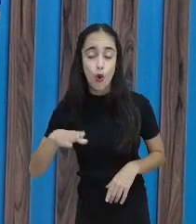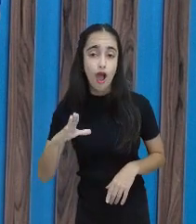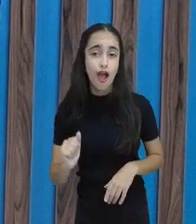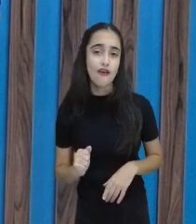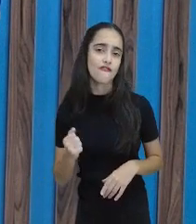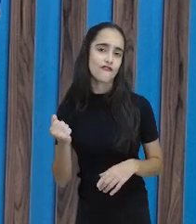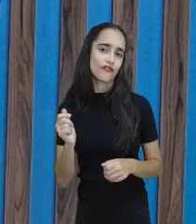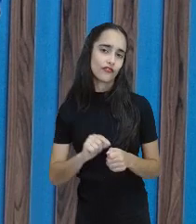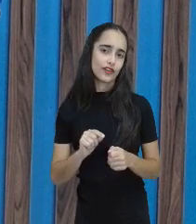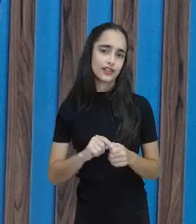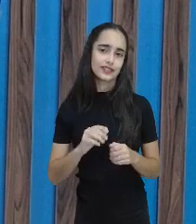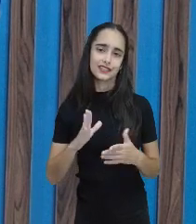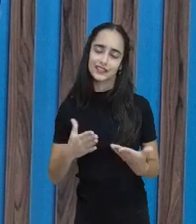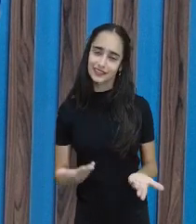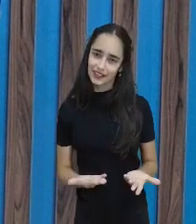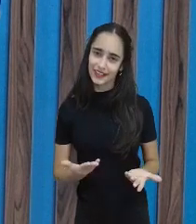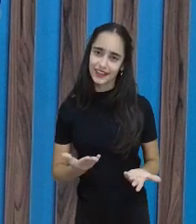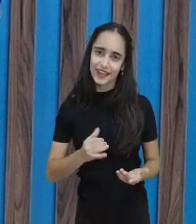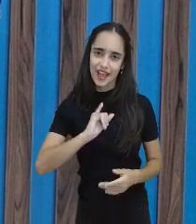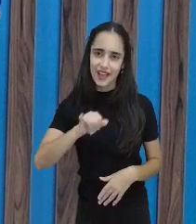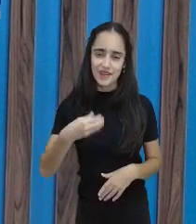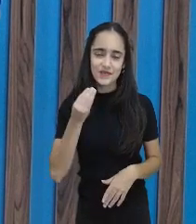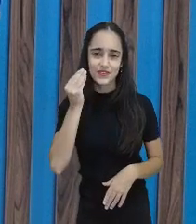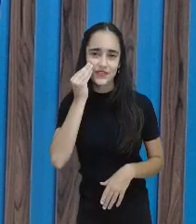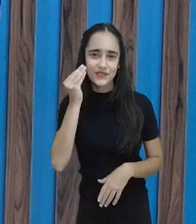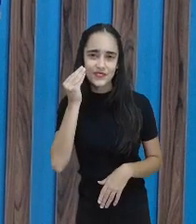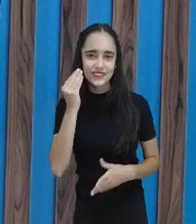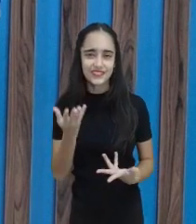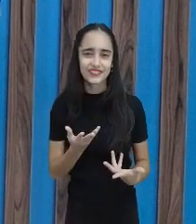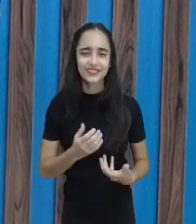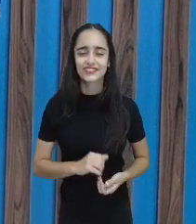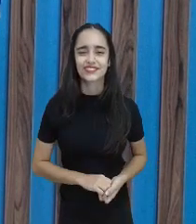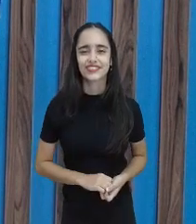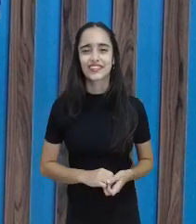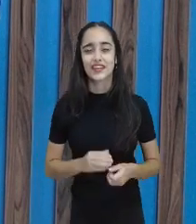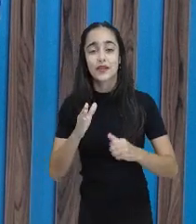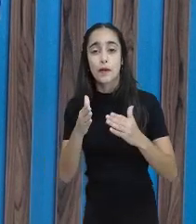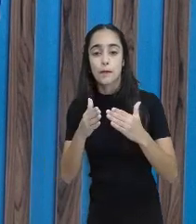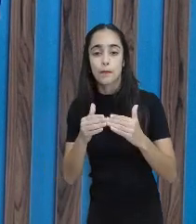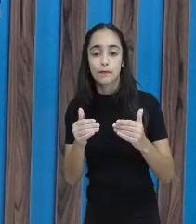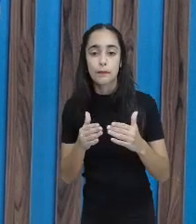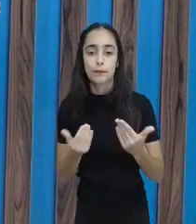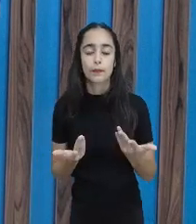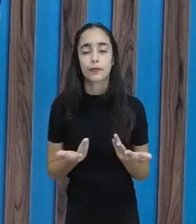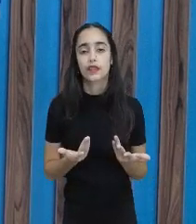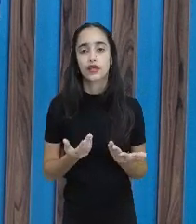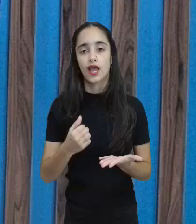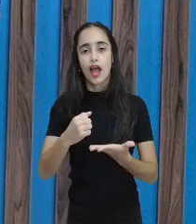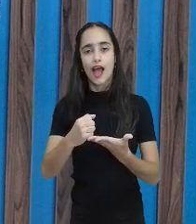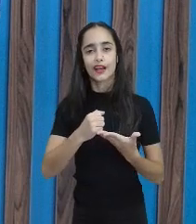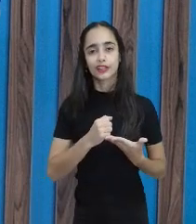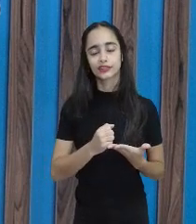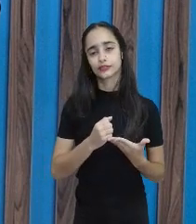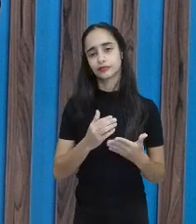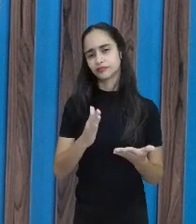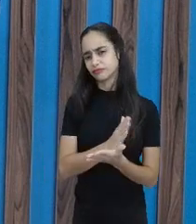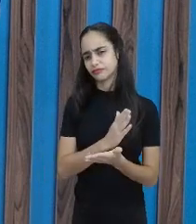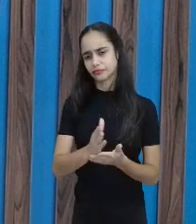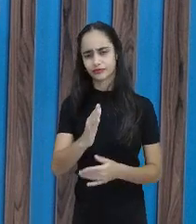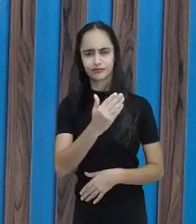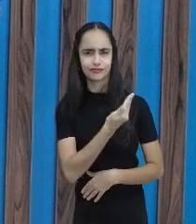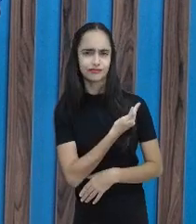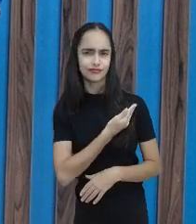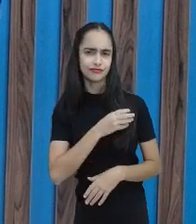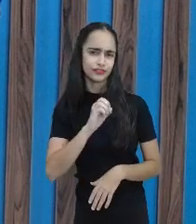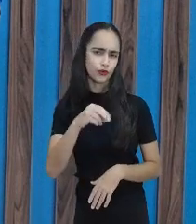para fazer. Se tiver dificuldade, pede ajuda a um colega, alguém da sua família e faz esse vídeo. Nesse